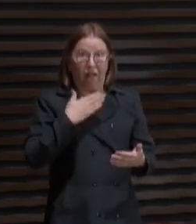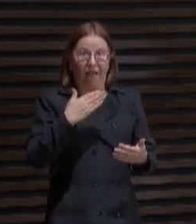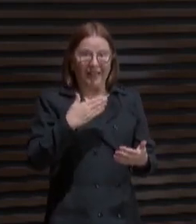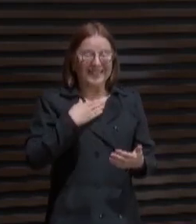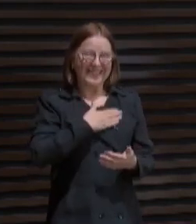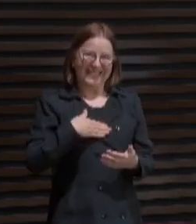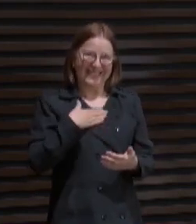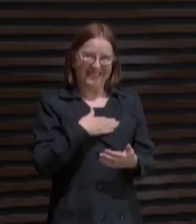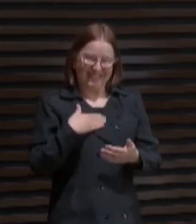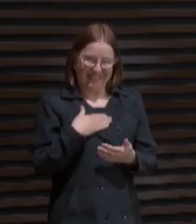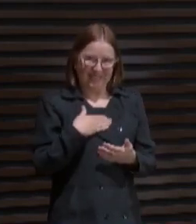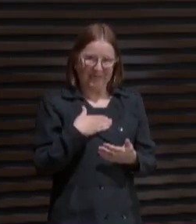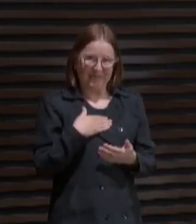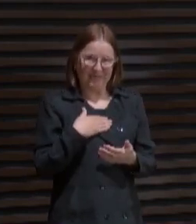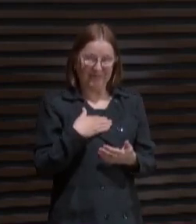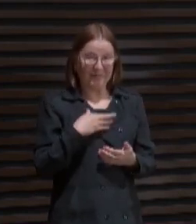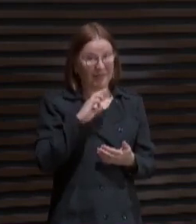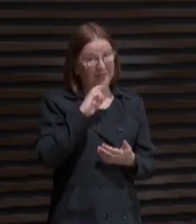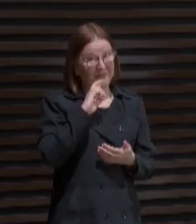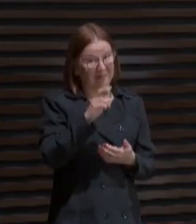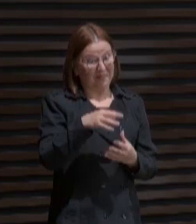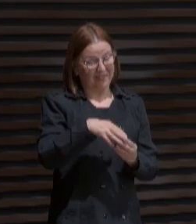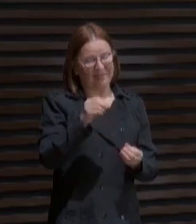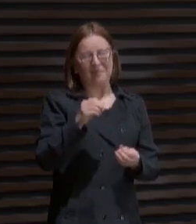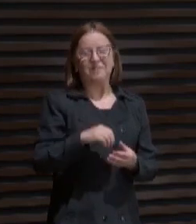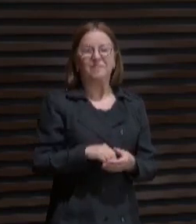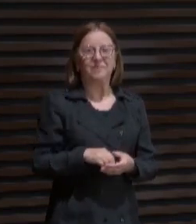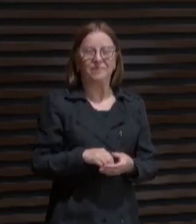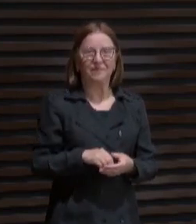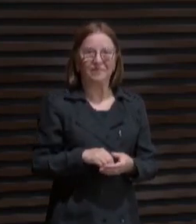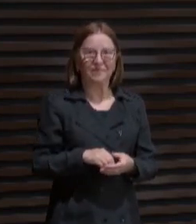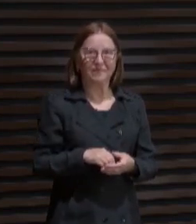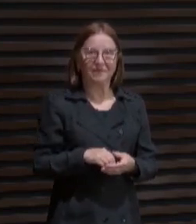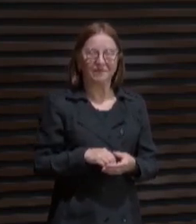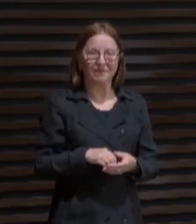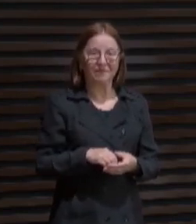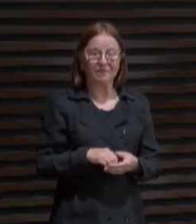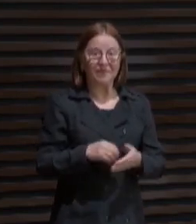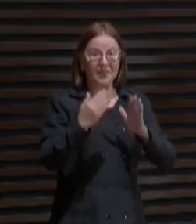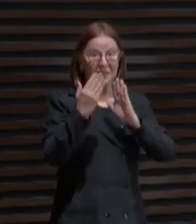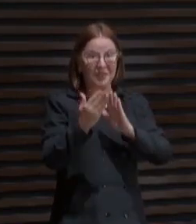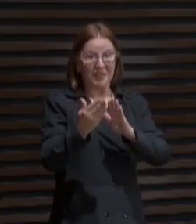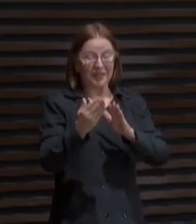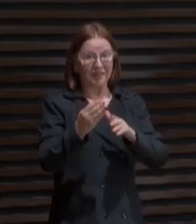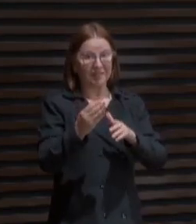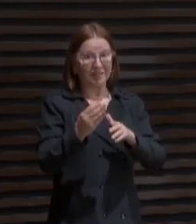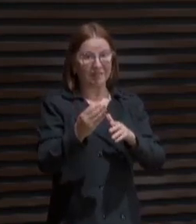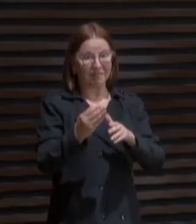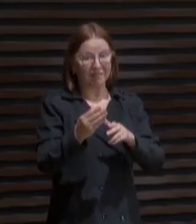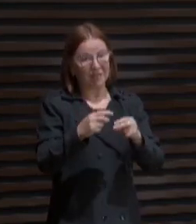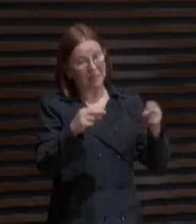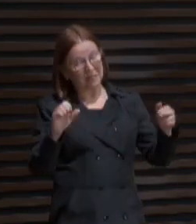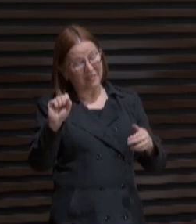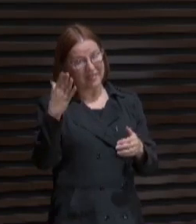reação anímica da alma diante de uma circunstância vivenciada. Deus fez a natureza humana